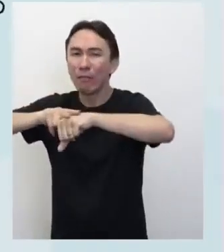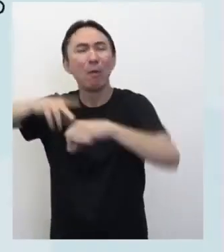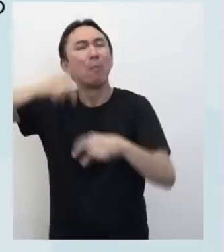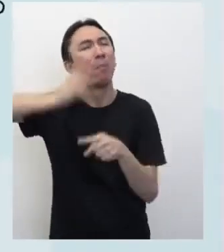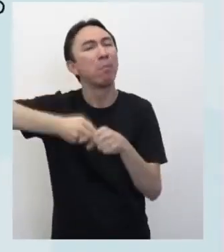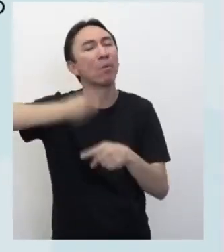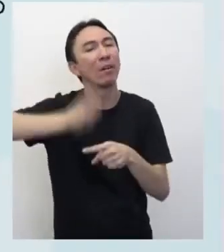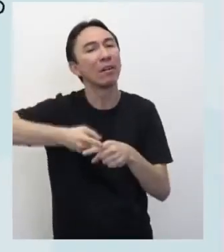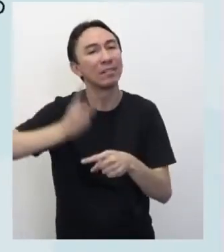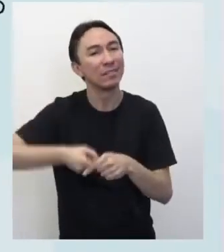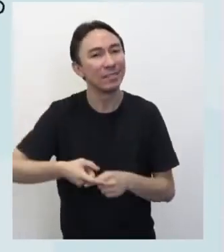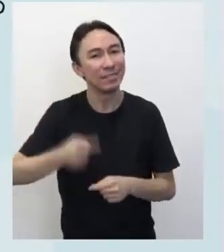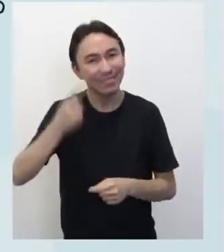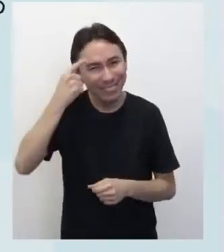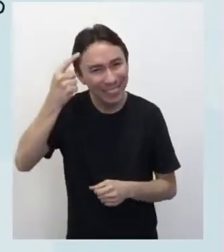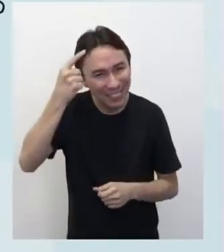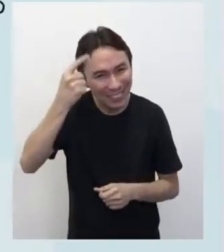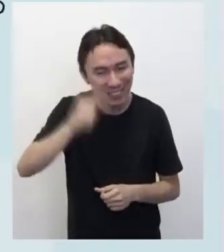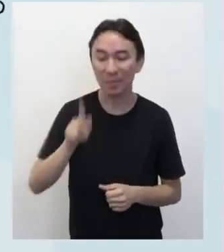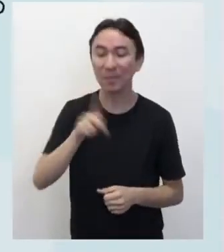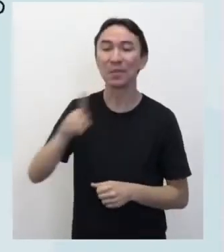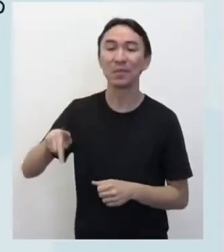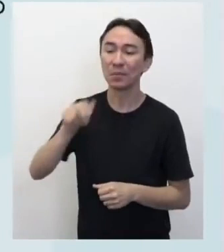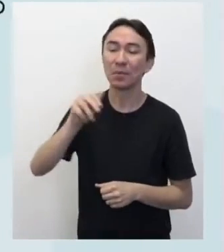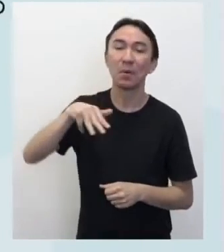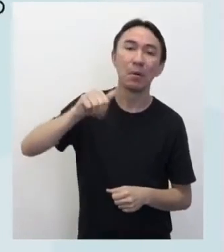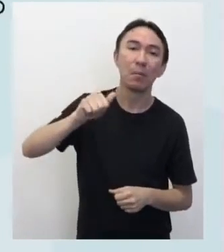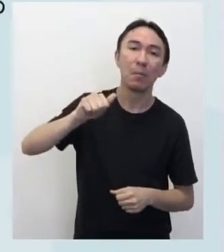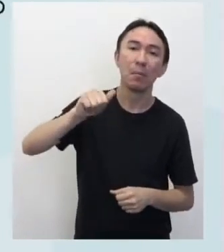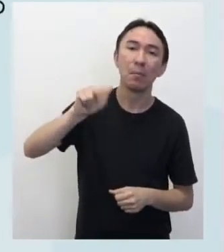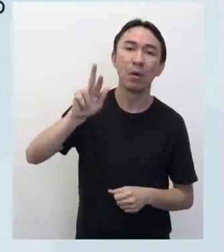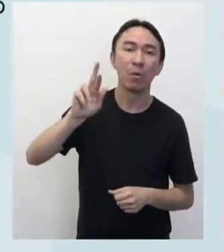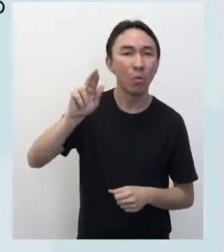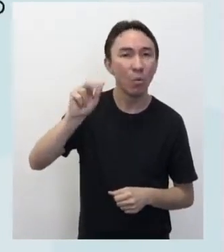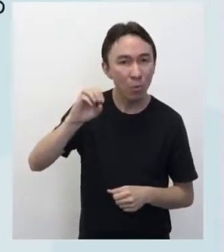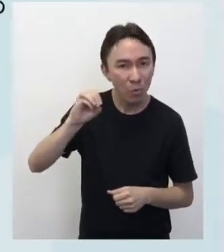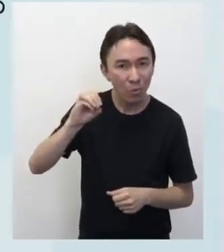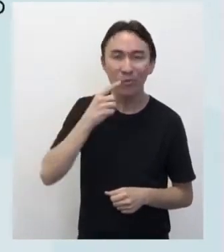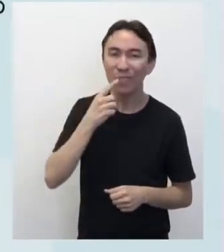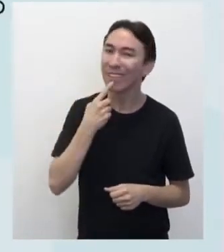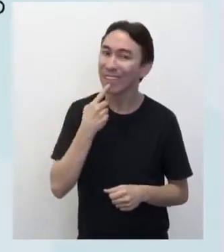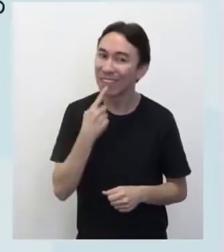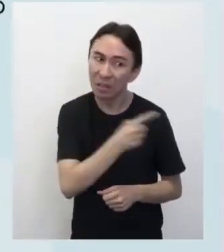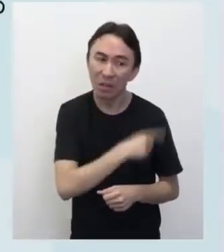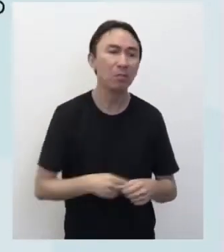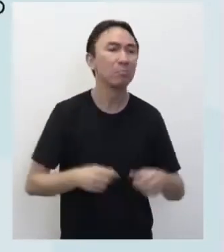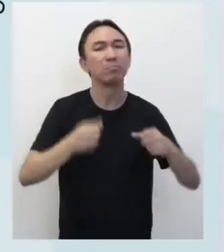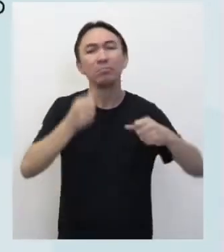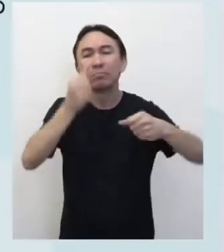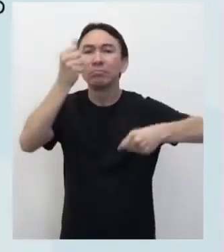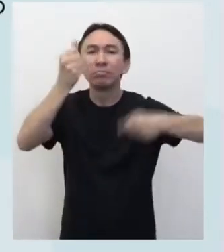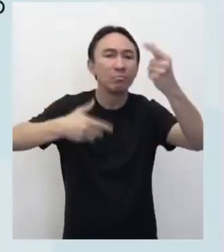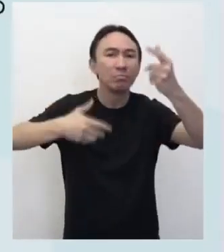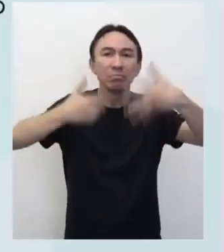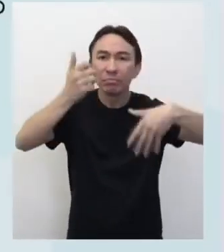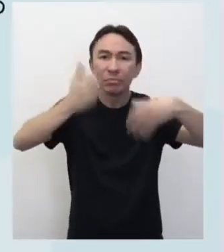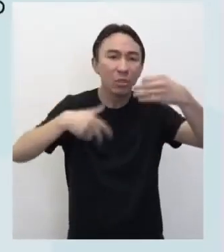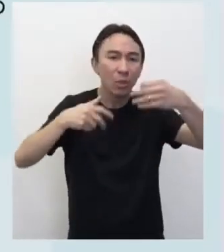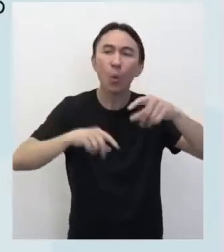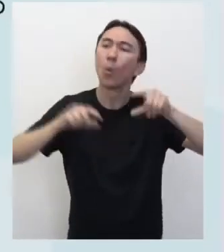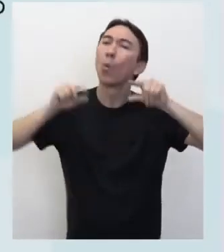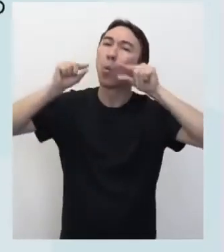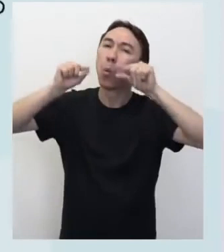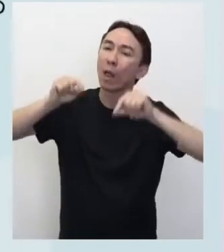professor Mauro que ele fez pra gente todo um apanhado contando sobre o que era o alienista. Quando a gente